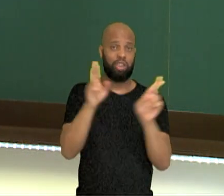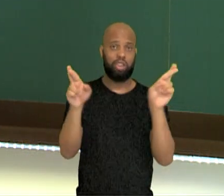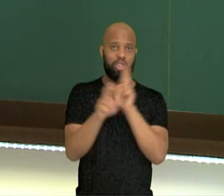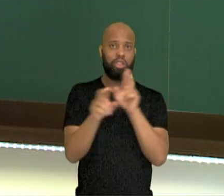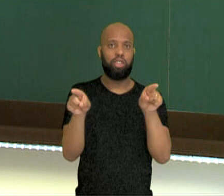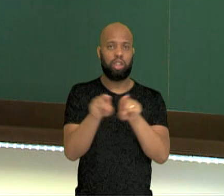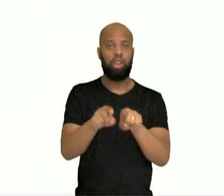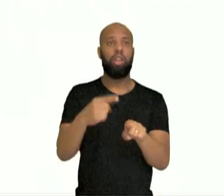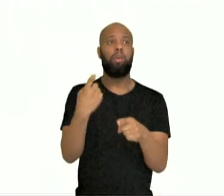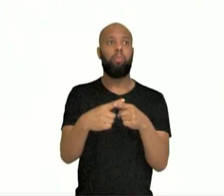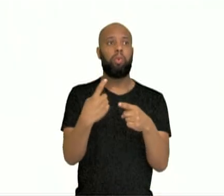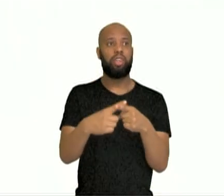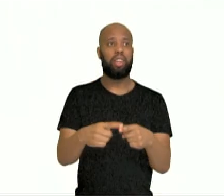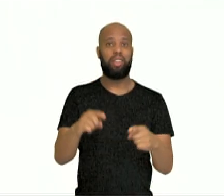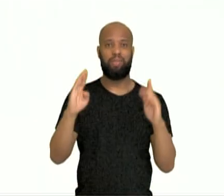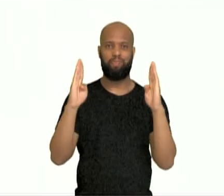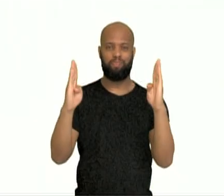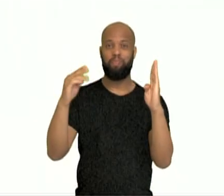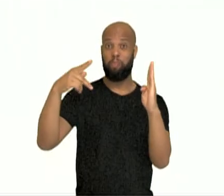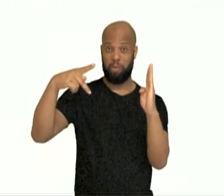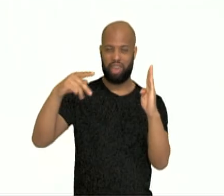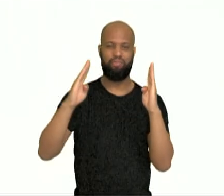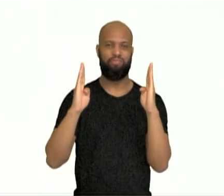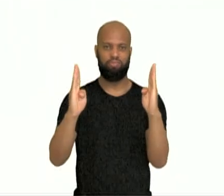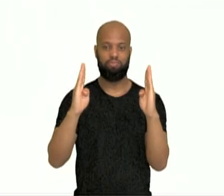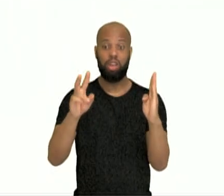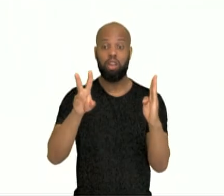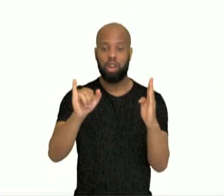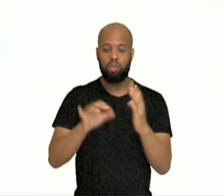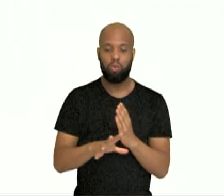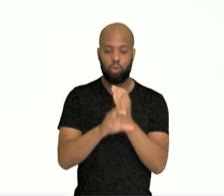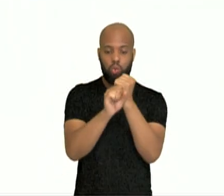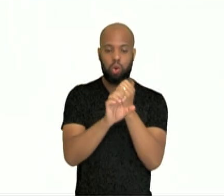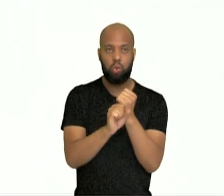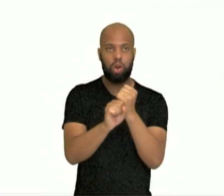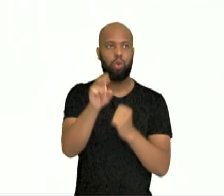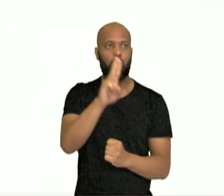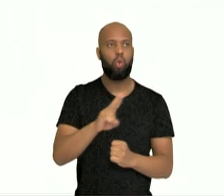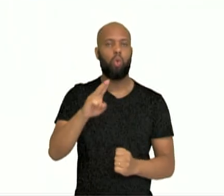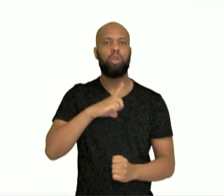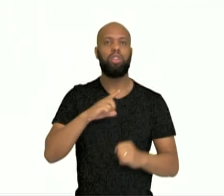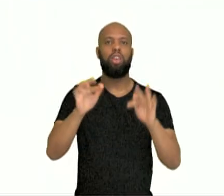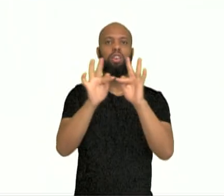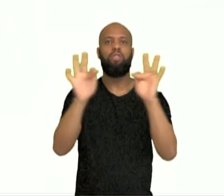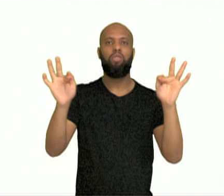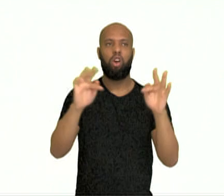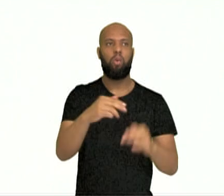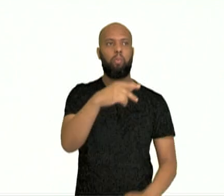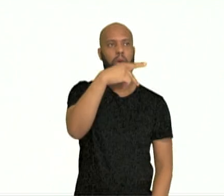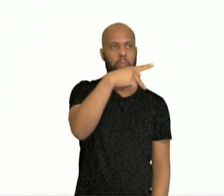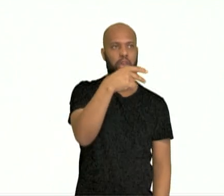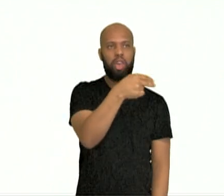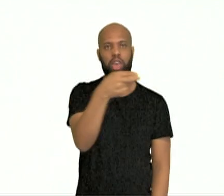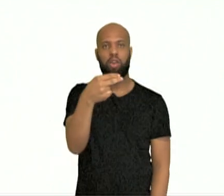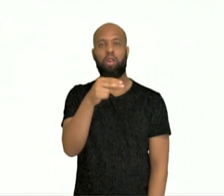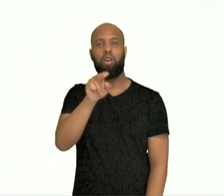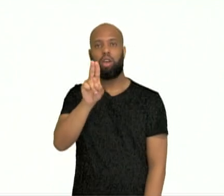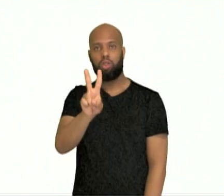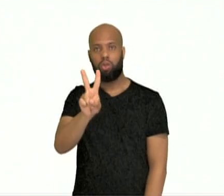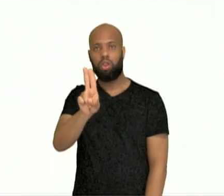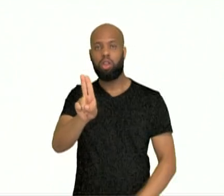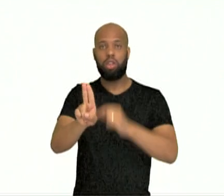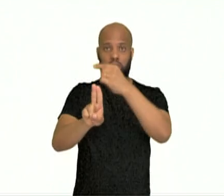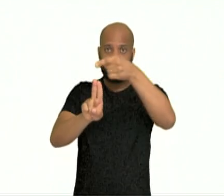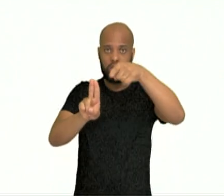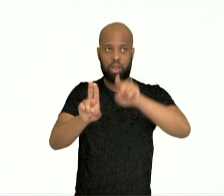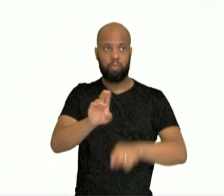O período ele será calculado, ele será obtido a partir dessa relação aqui. Isso vai nos ajudar a